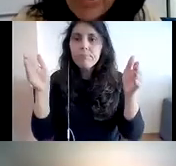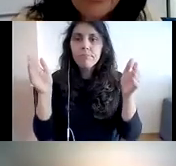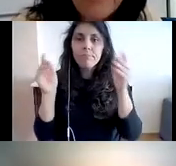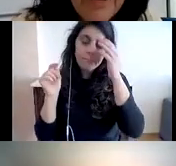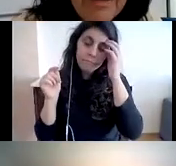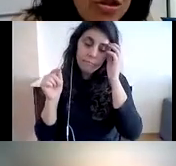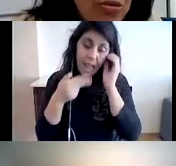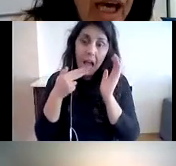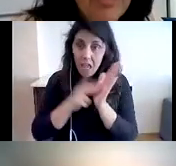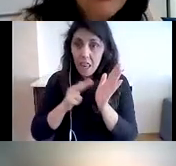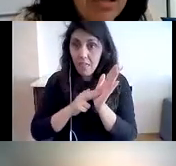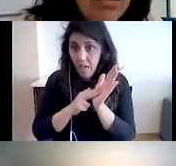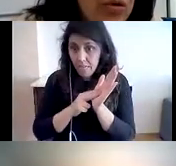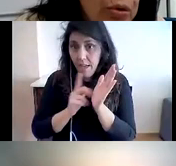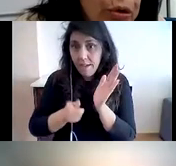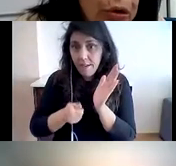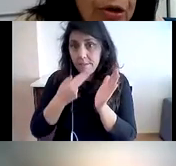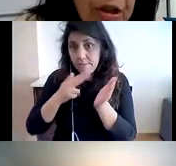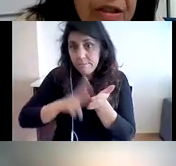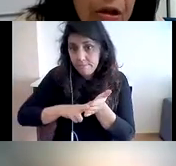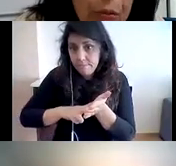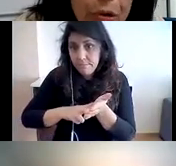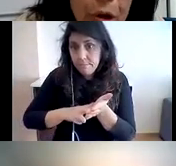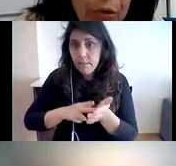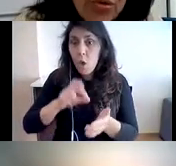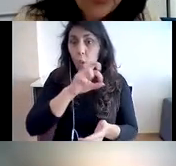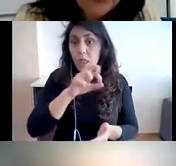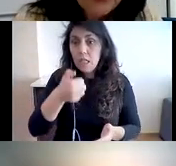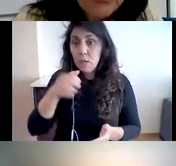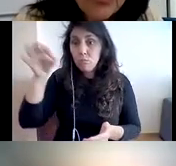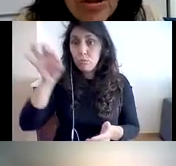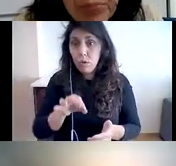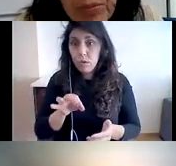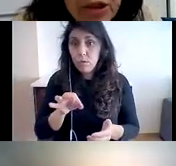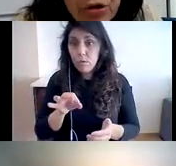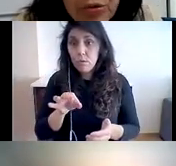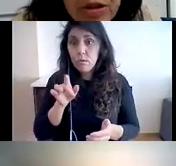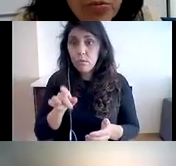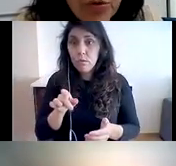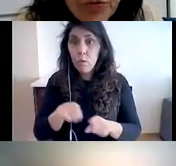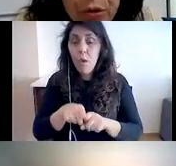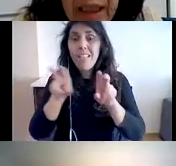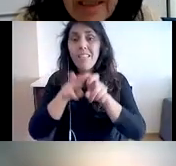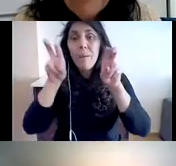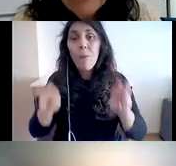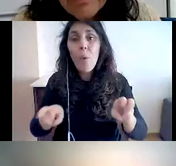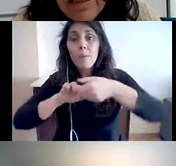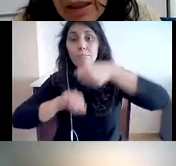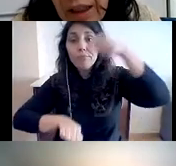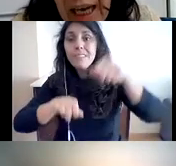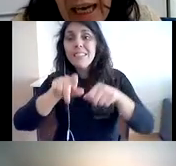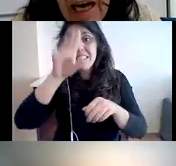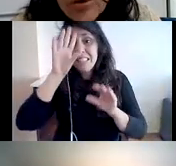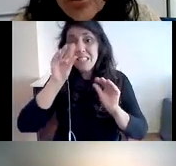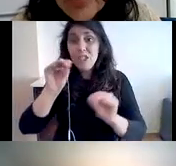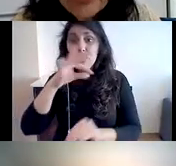uma realidade, isto é, os 85% de diplomados com ensino profissional